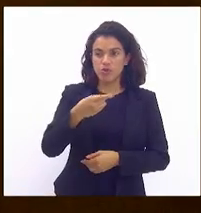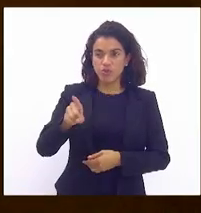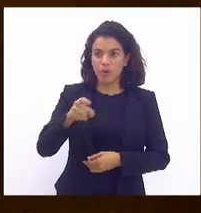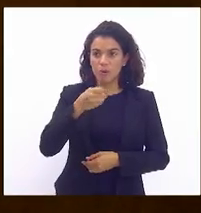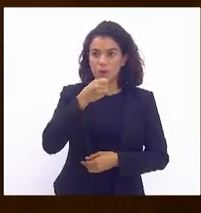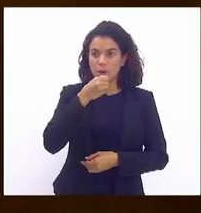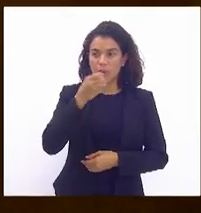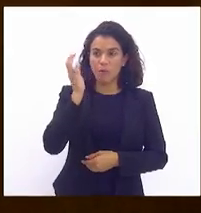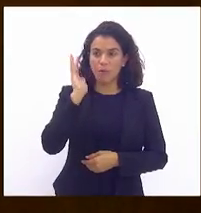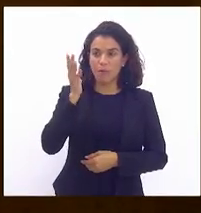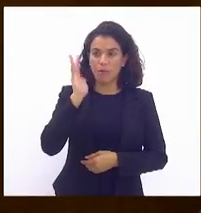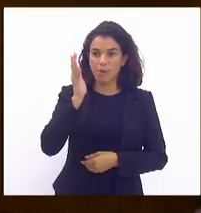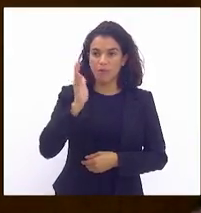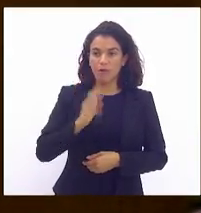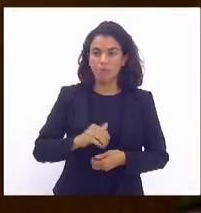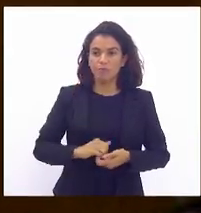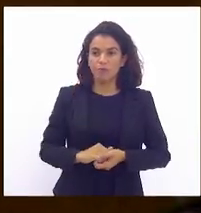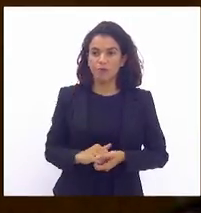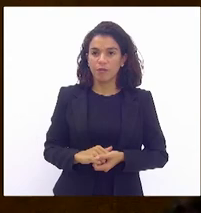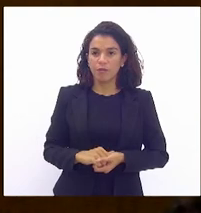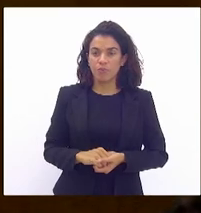palavra.